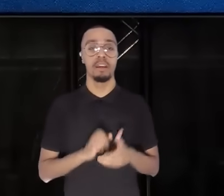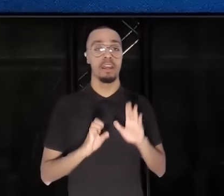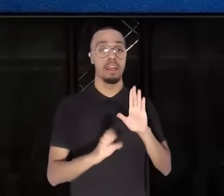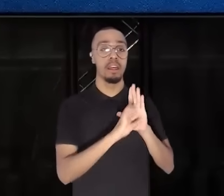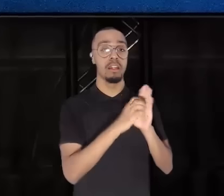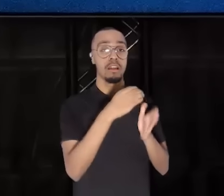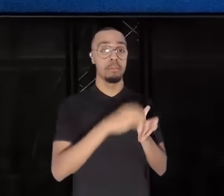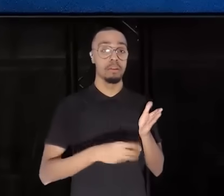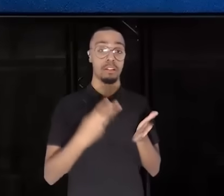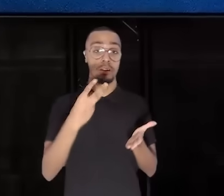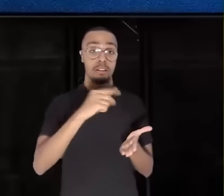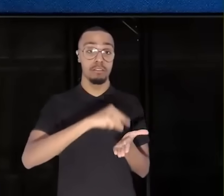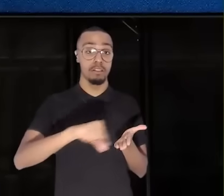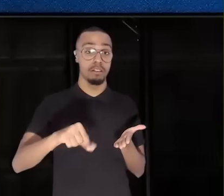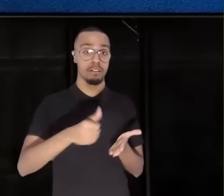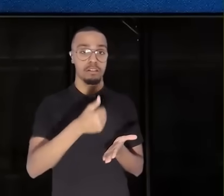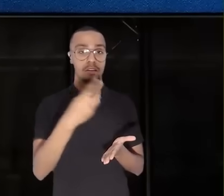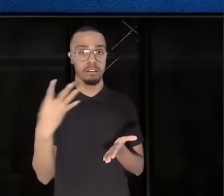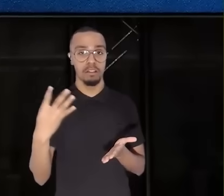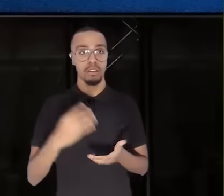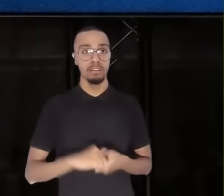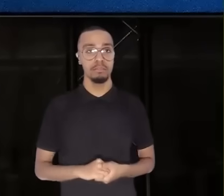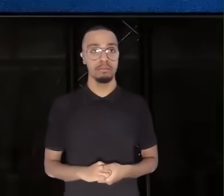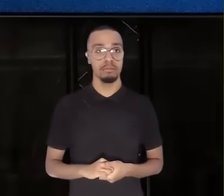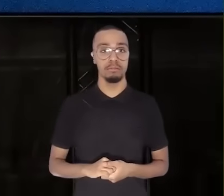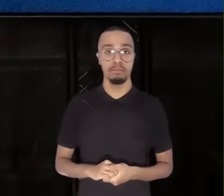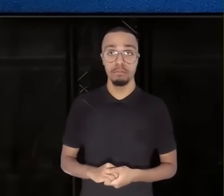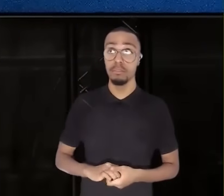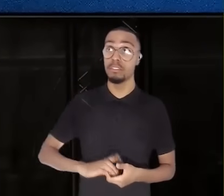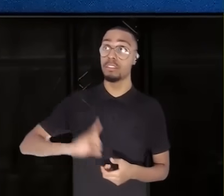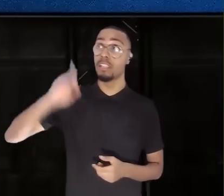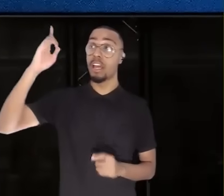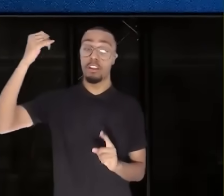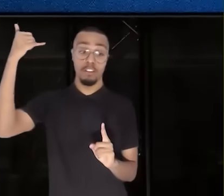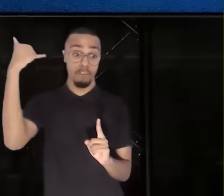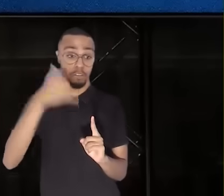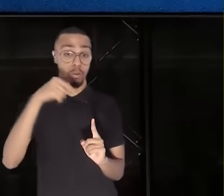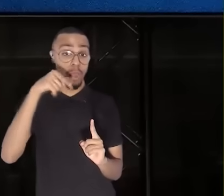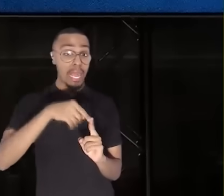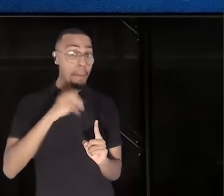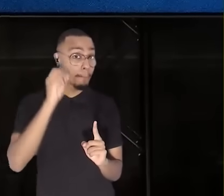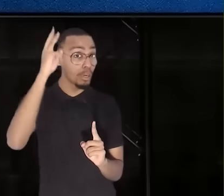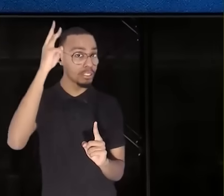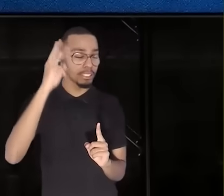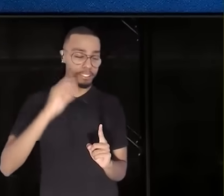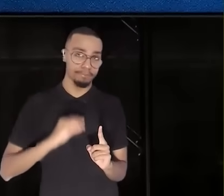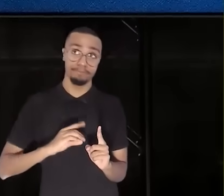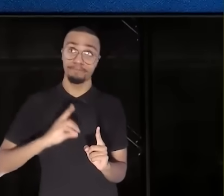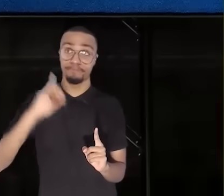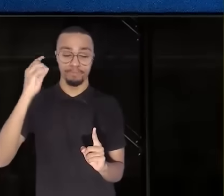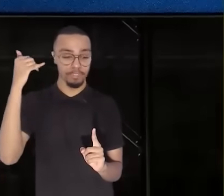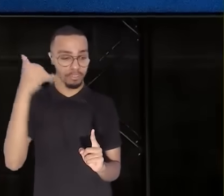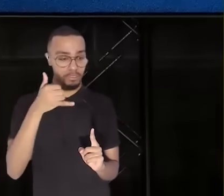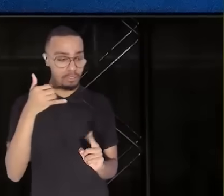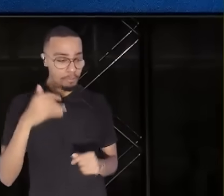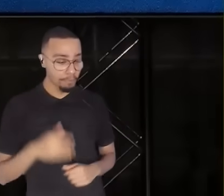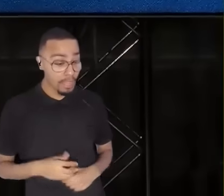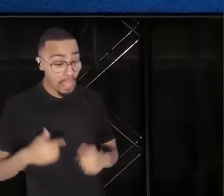Êxodo 3, 14. Disse Deus a Moisés: eu sou o